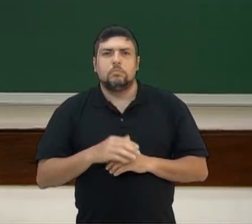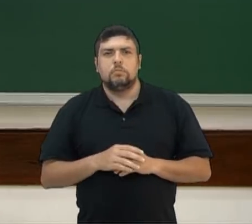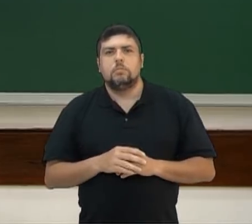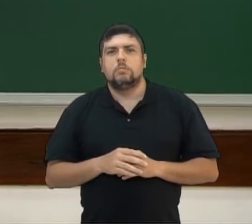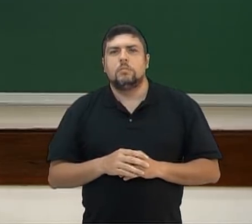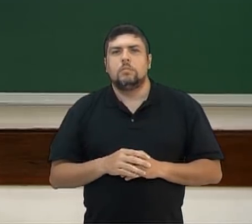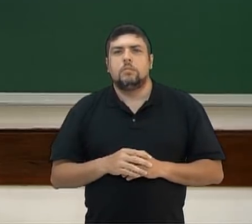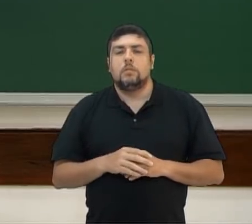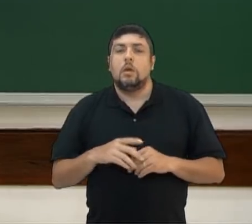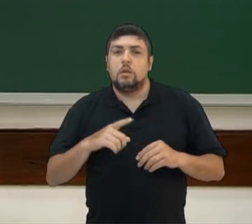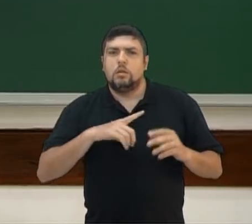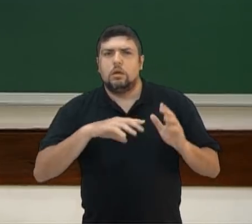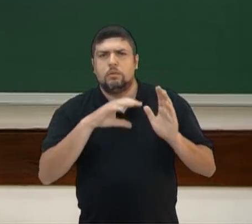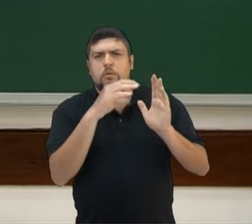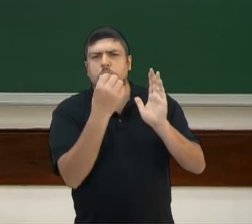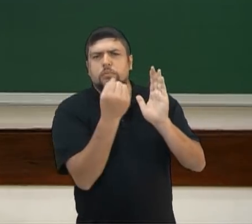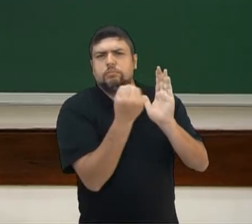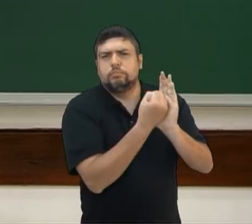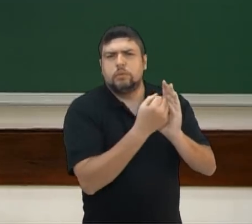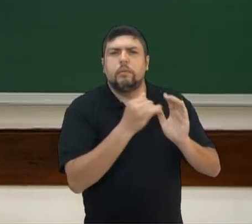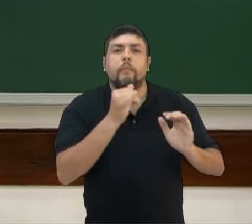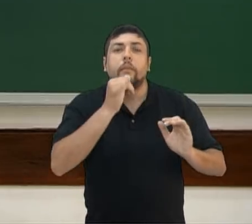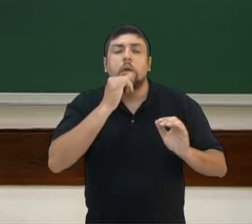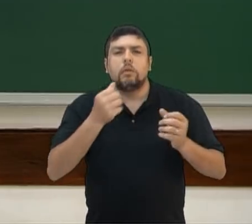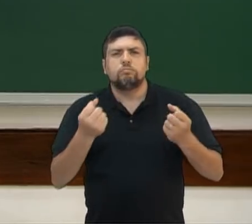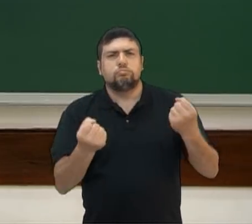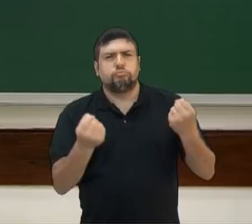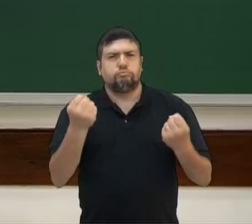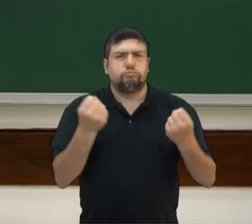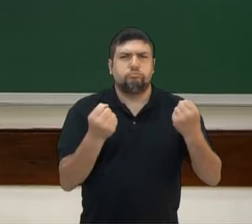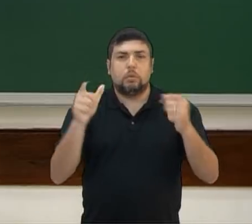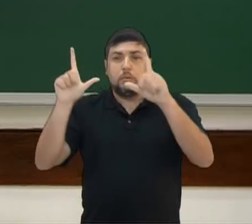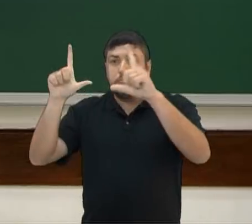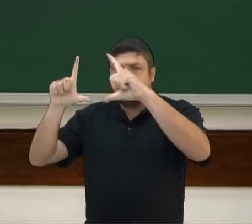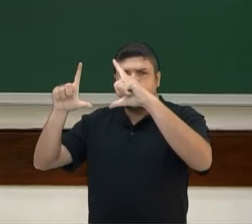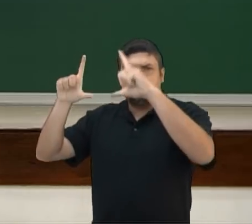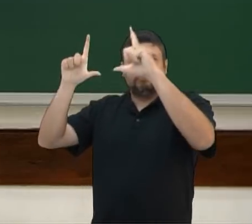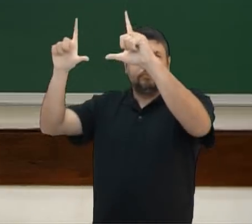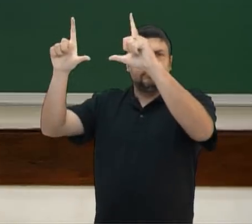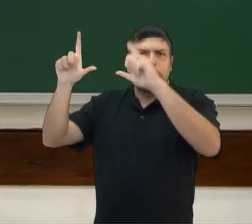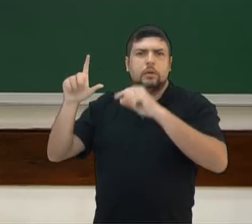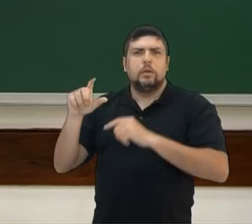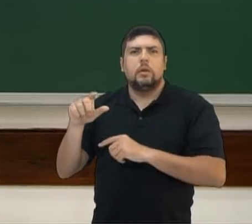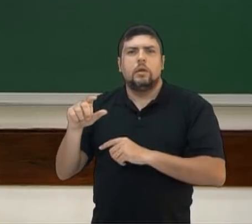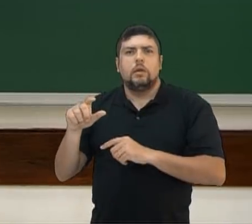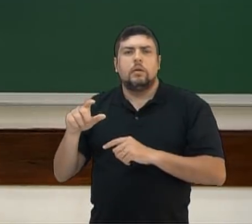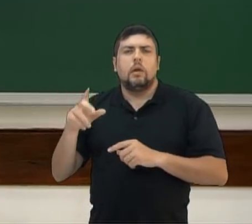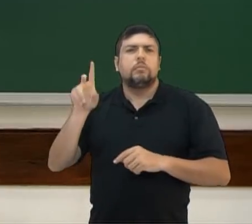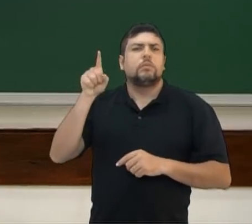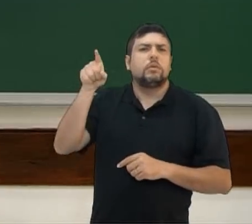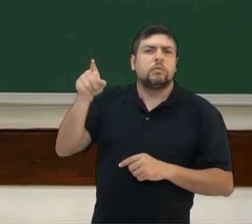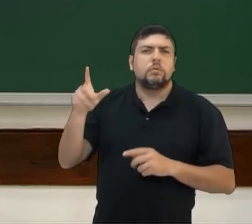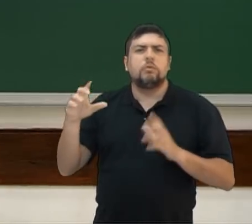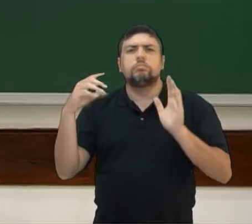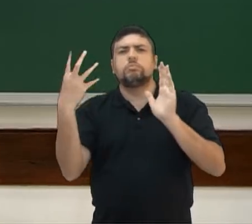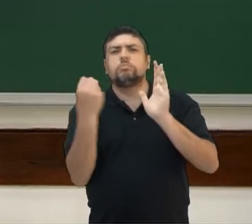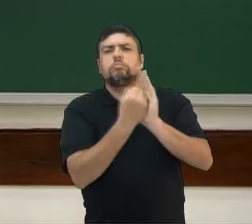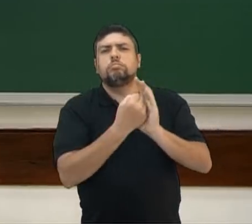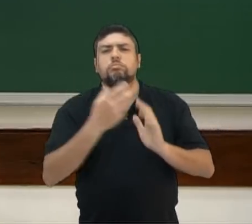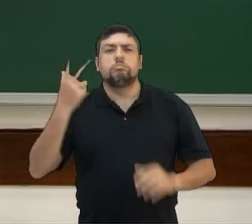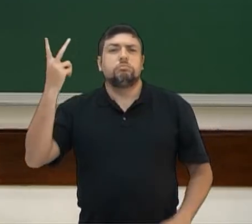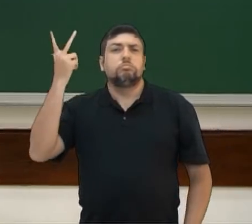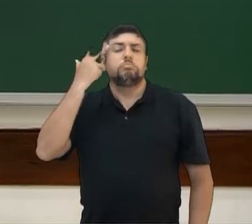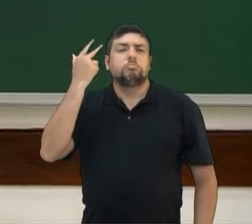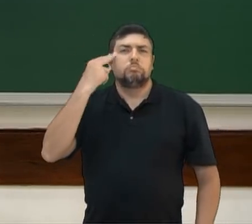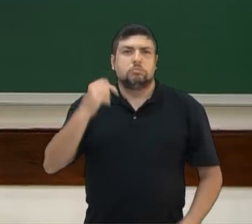símbolos do cotidiano, placas de trânsito, marcas, que são símbolos comuns da nossa vida cotidiana.